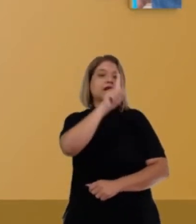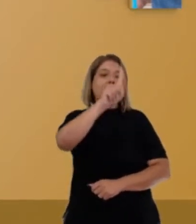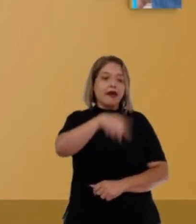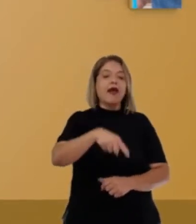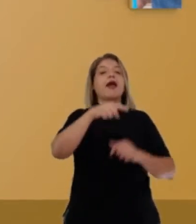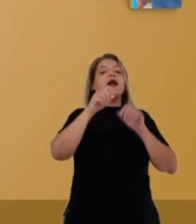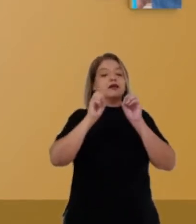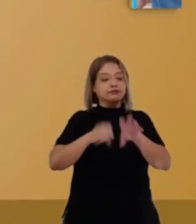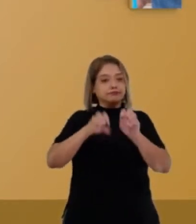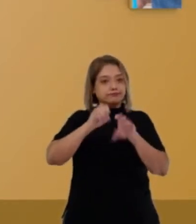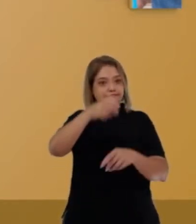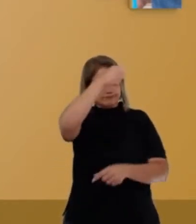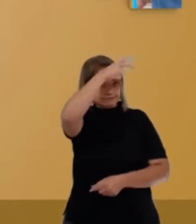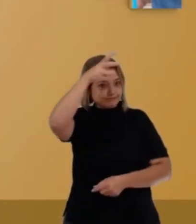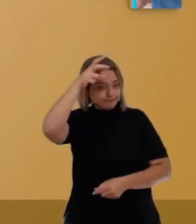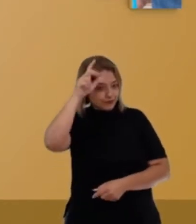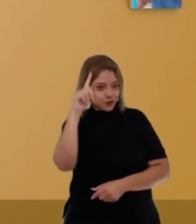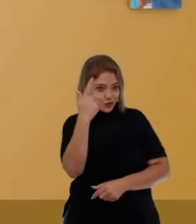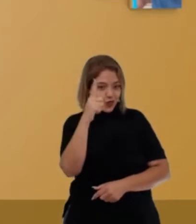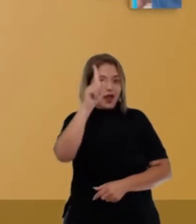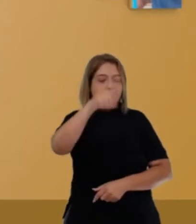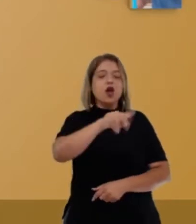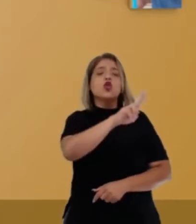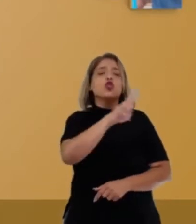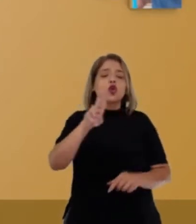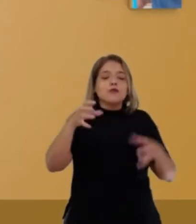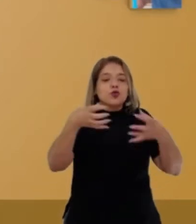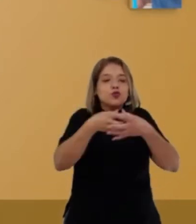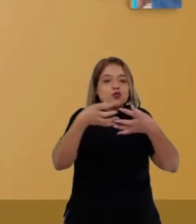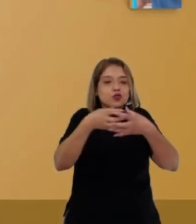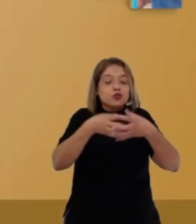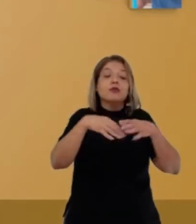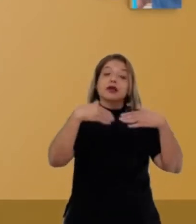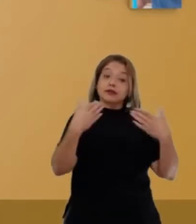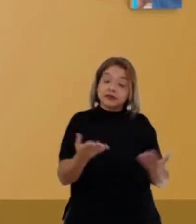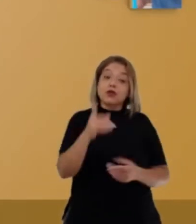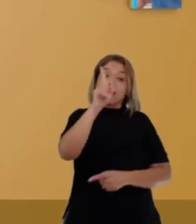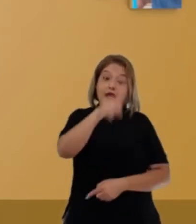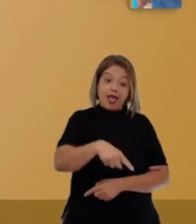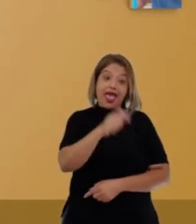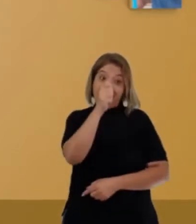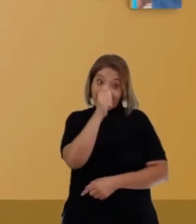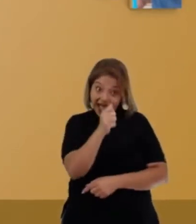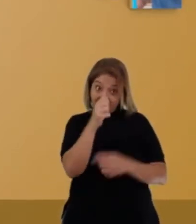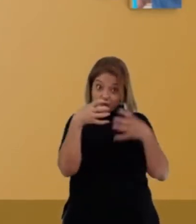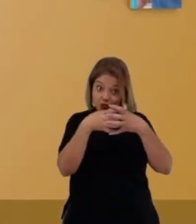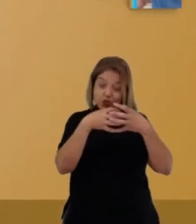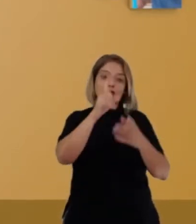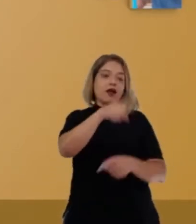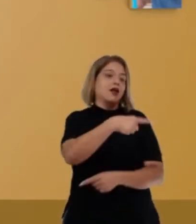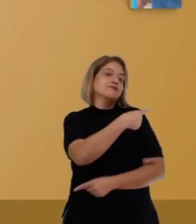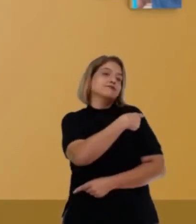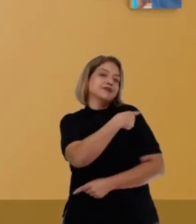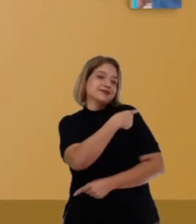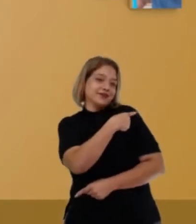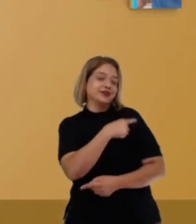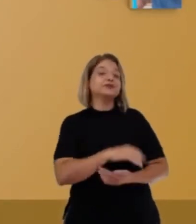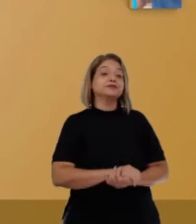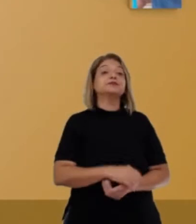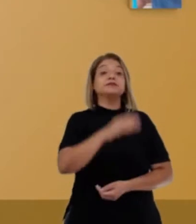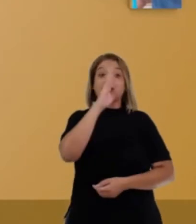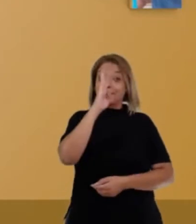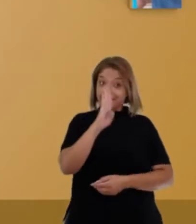de Educação de Goiânia, chamamos de agrupamentos. Portanto, o agrupamento A se refere ao primeiro ano.